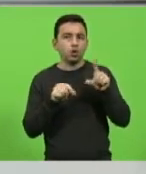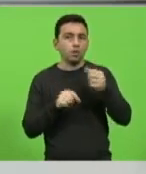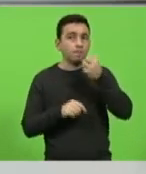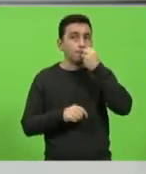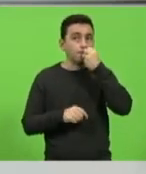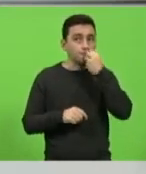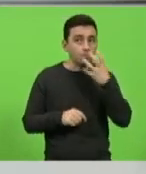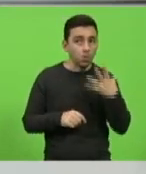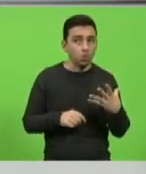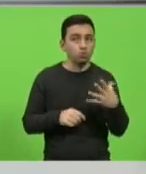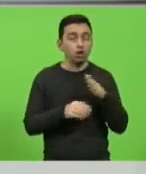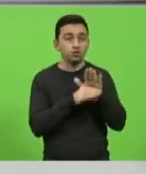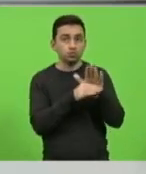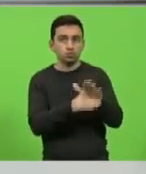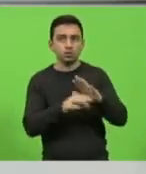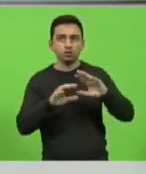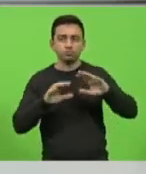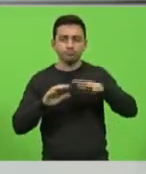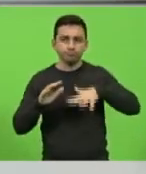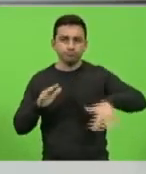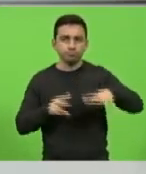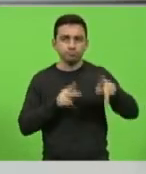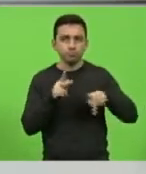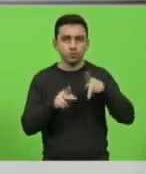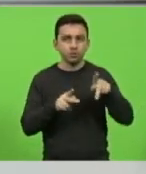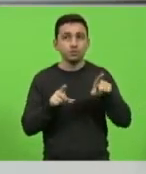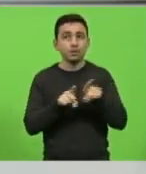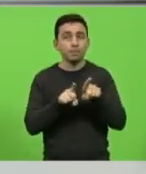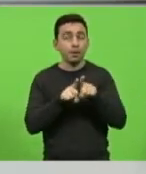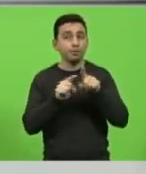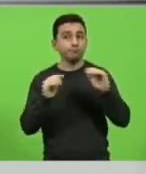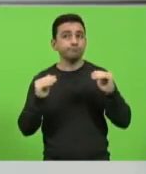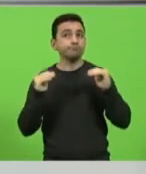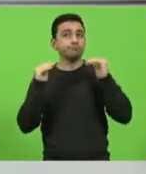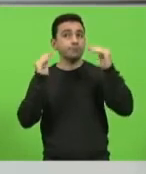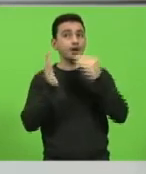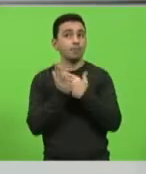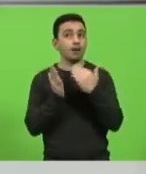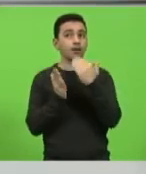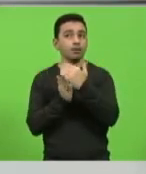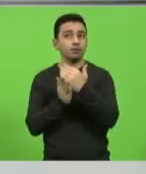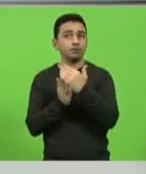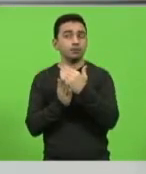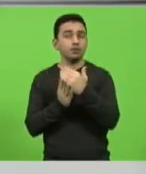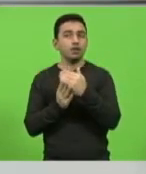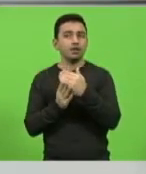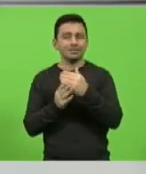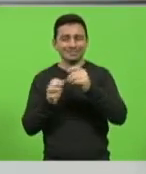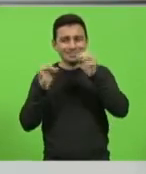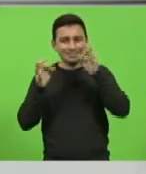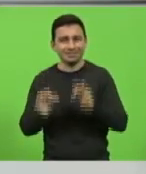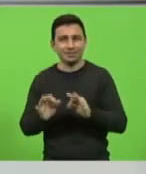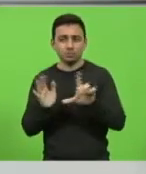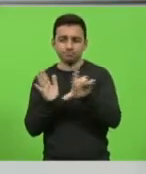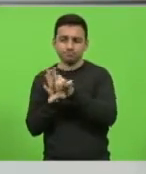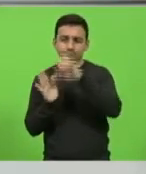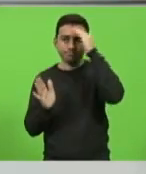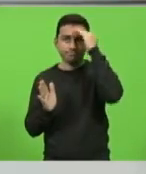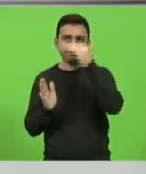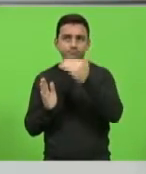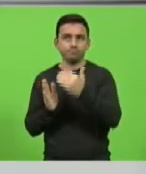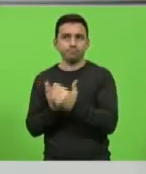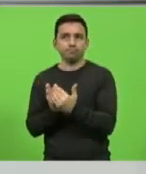para a coletividade, mas, sobretudo, pela realização do que é legal, obediente